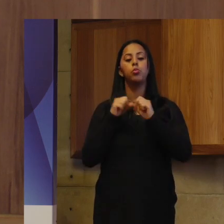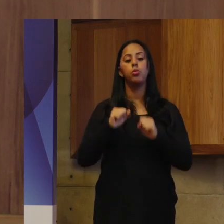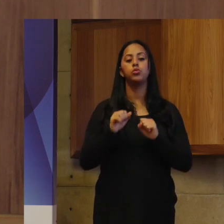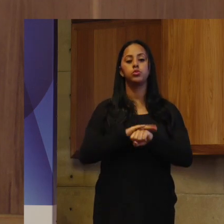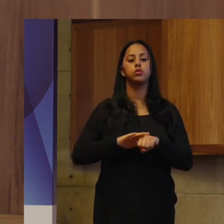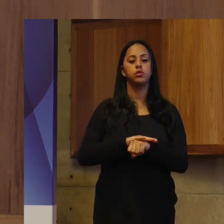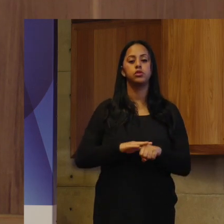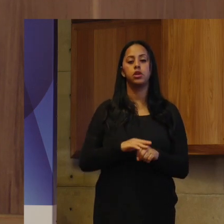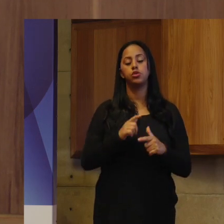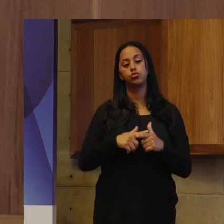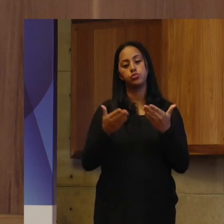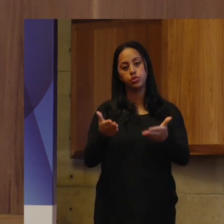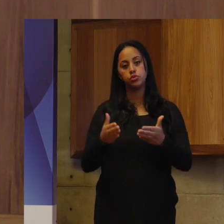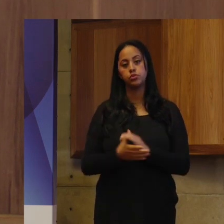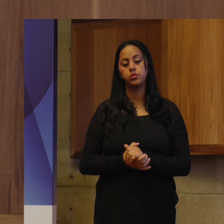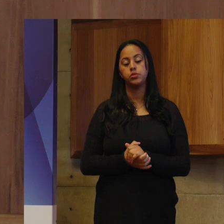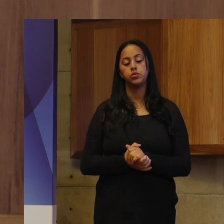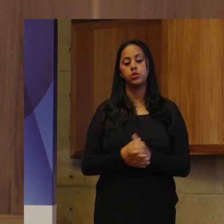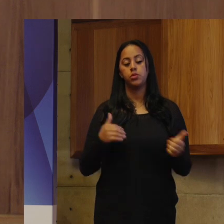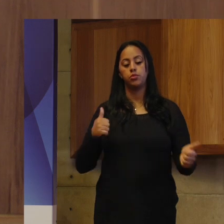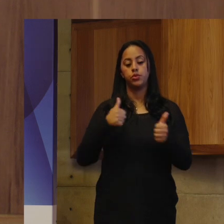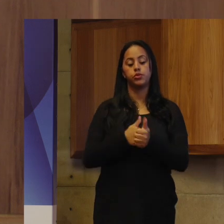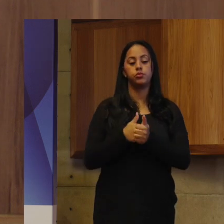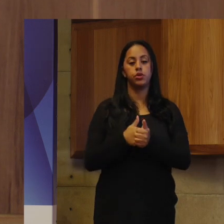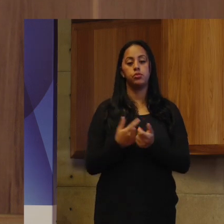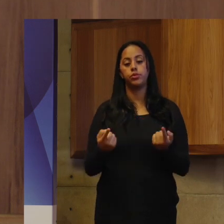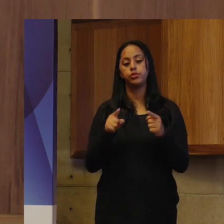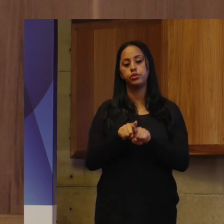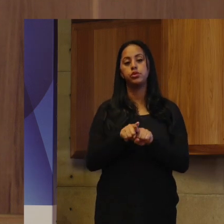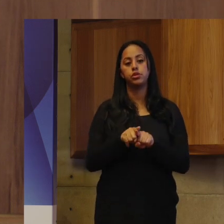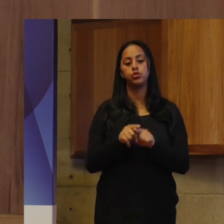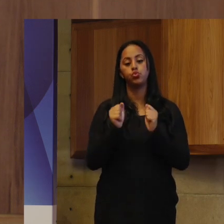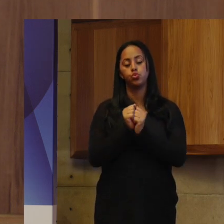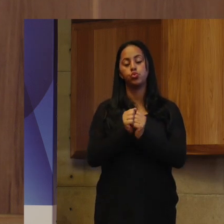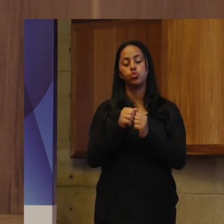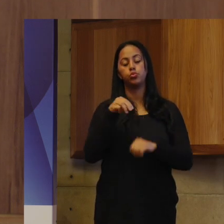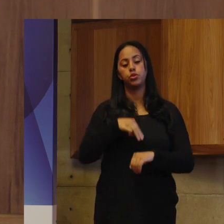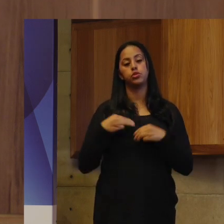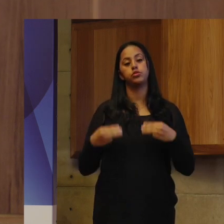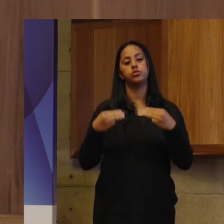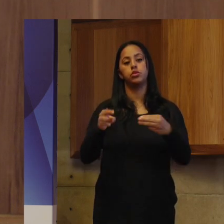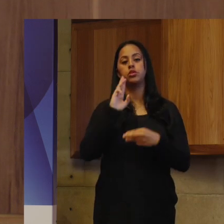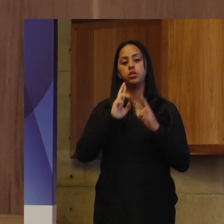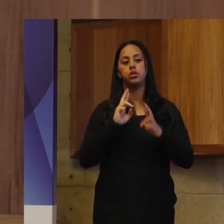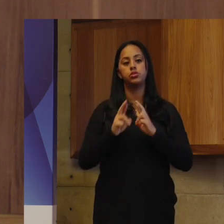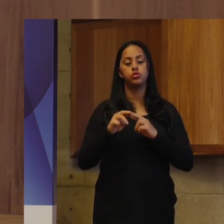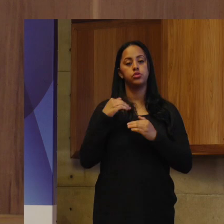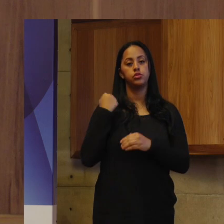mais sobre isso, no sentido de aproximar a parceria justamente com o Ministério de Relações Exteriores. Mas,